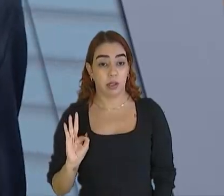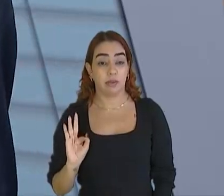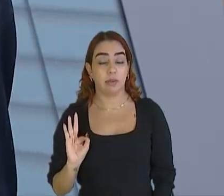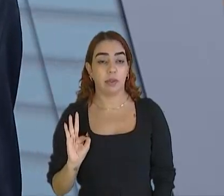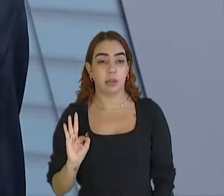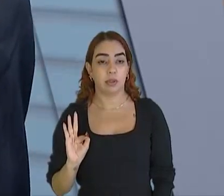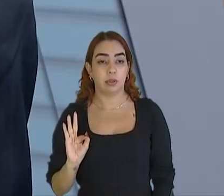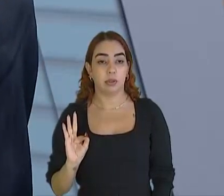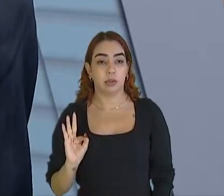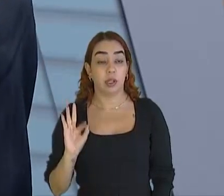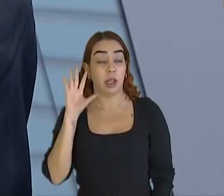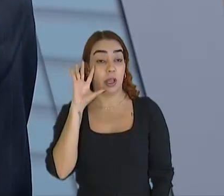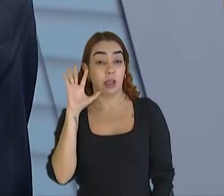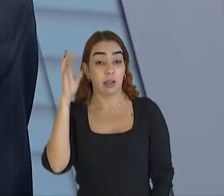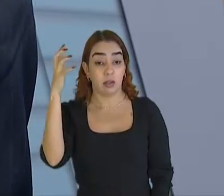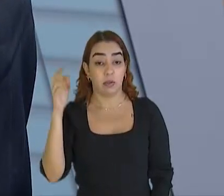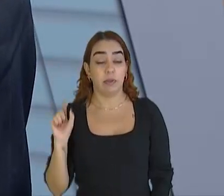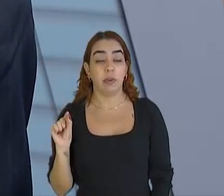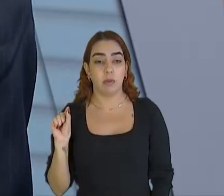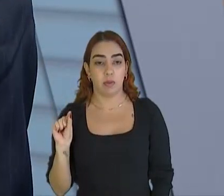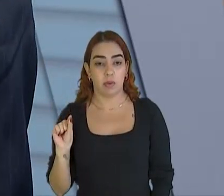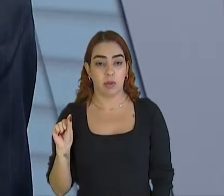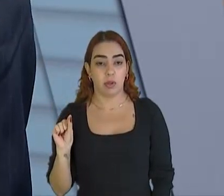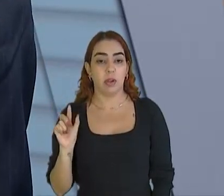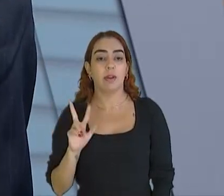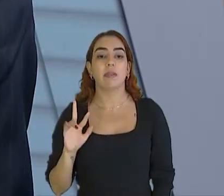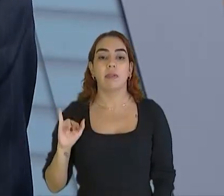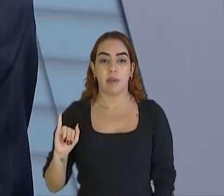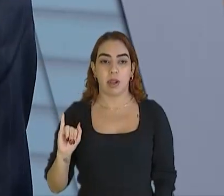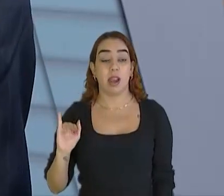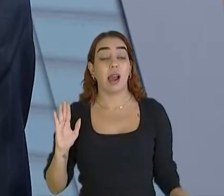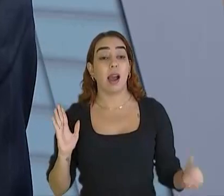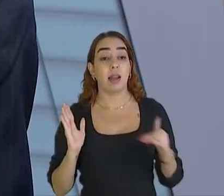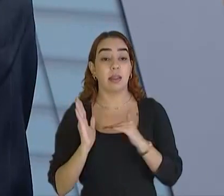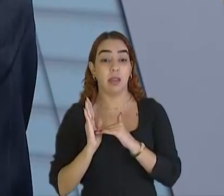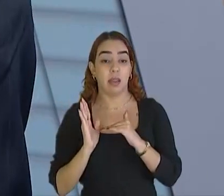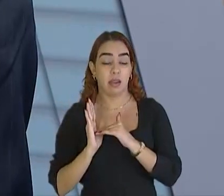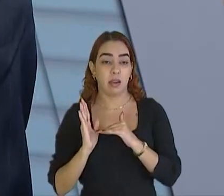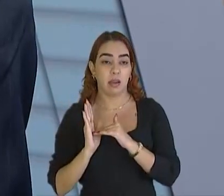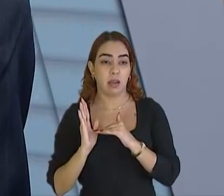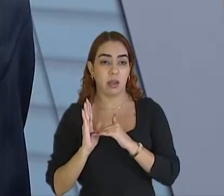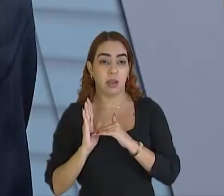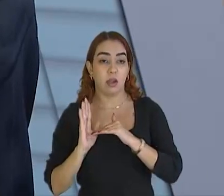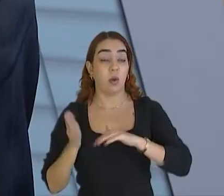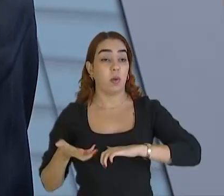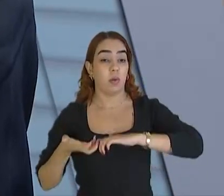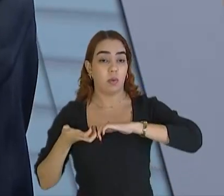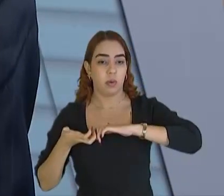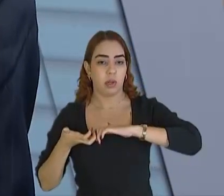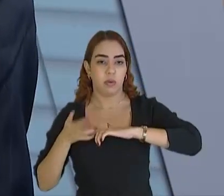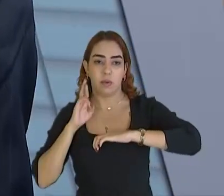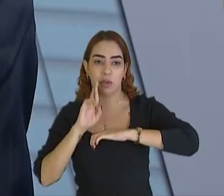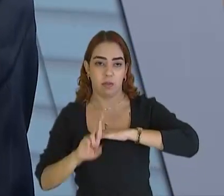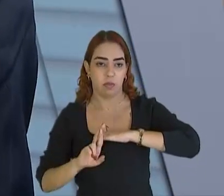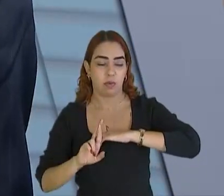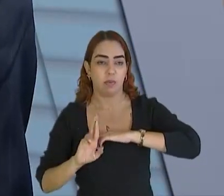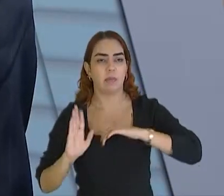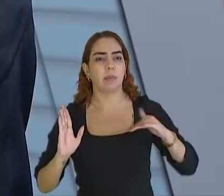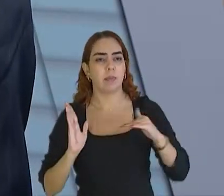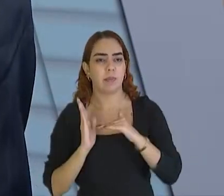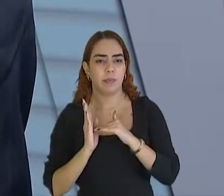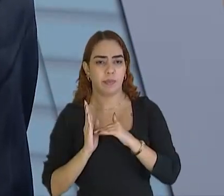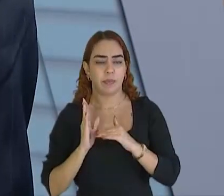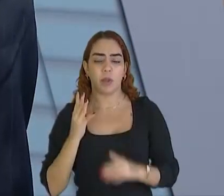na decisão do Supremo ele disse que essa decisão ela perdurará até que o Congresso possa legislar sobre isso. Mas ele estabeleceu um limite de